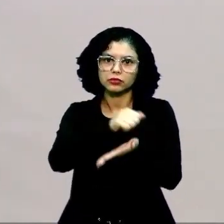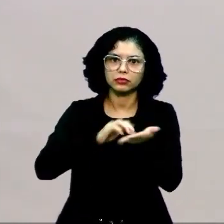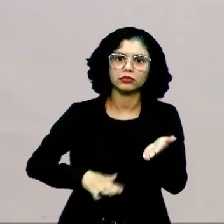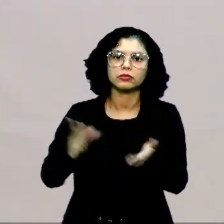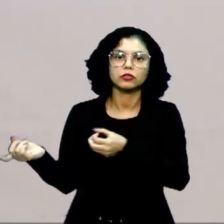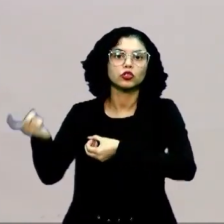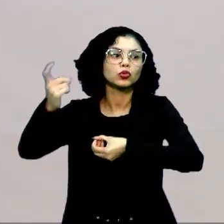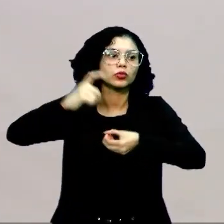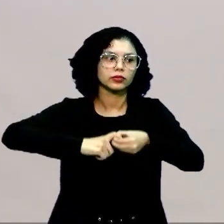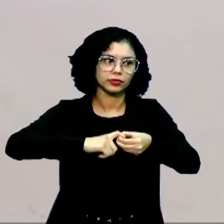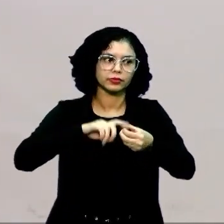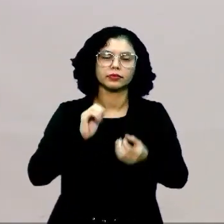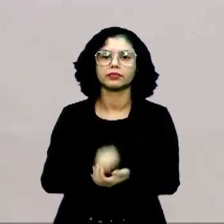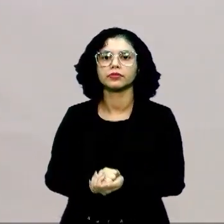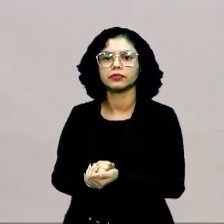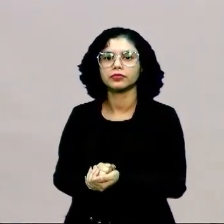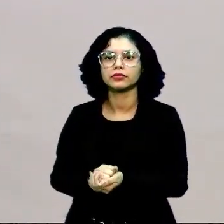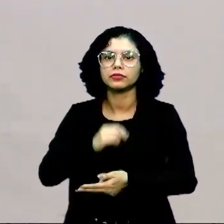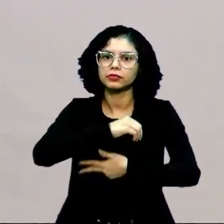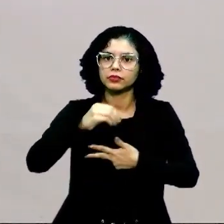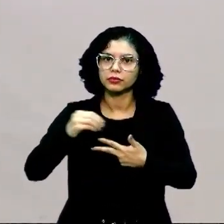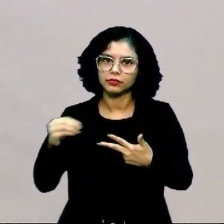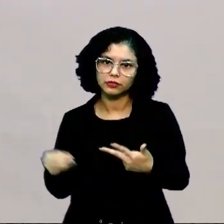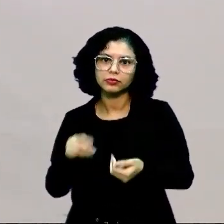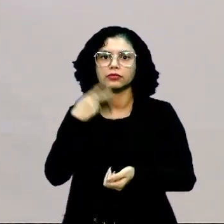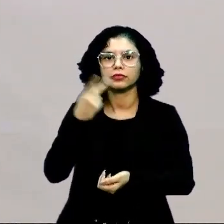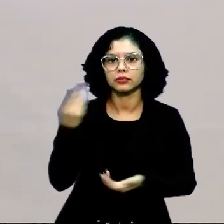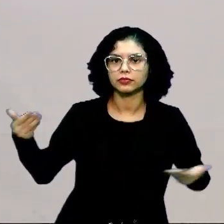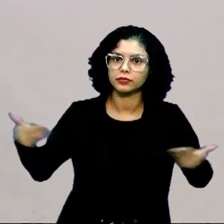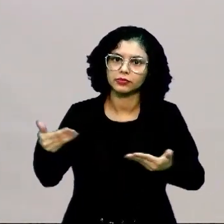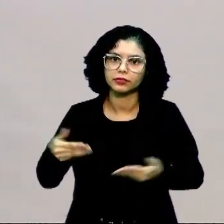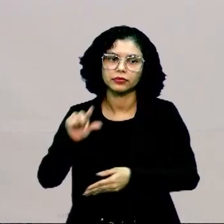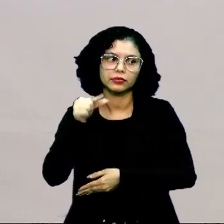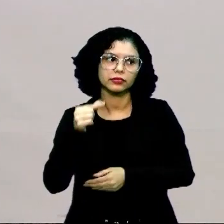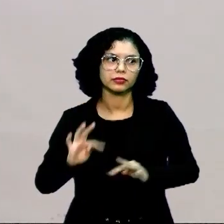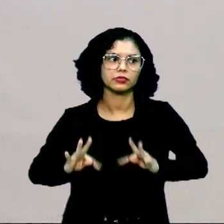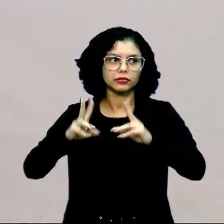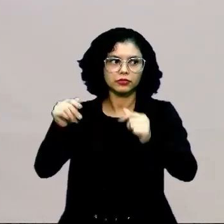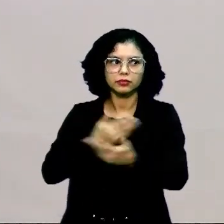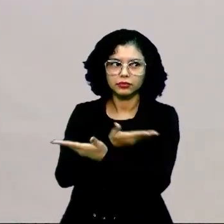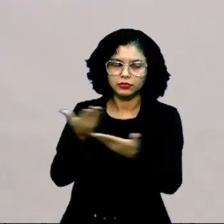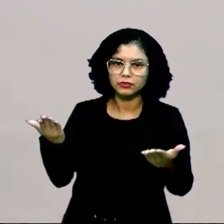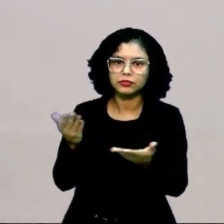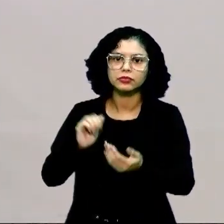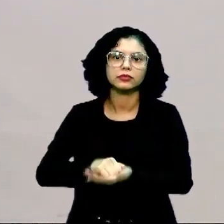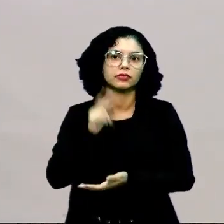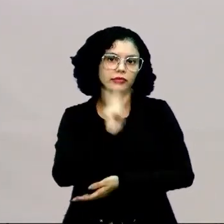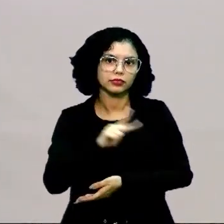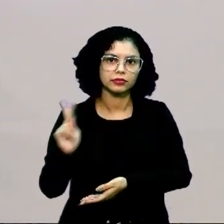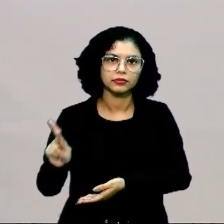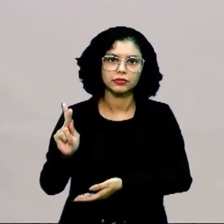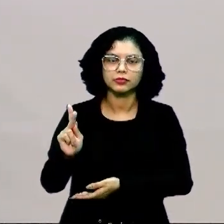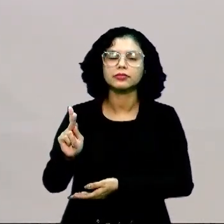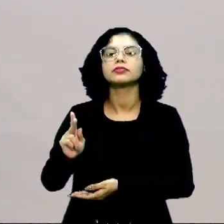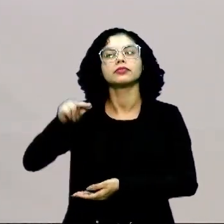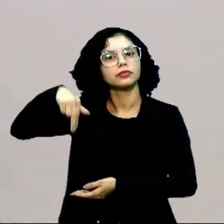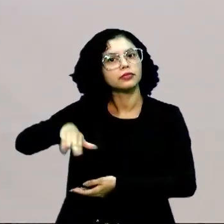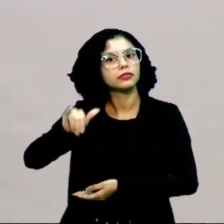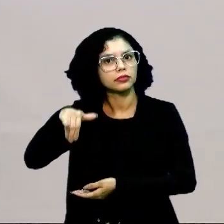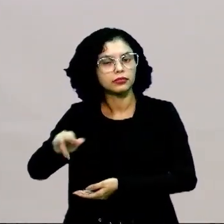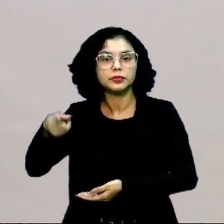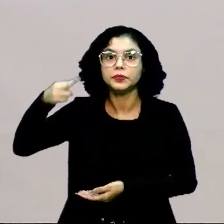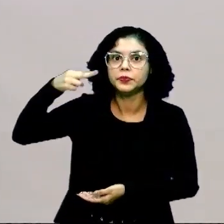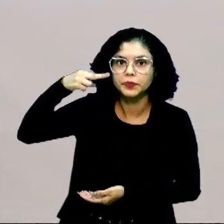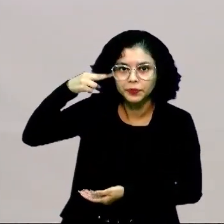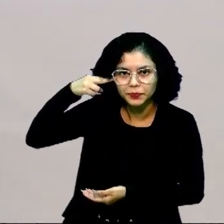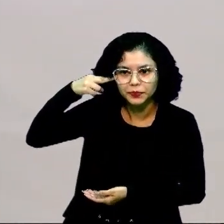justamente voltadas ao Enem, como eu mencionei agora há pouco a todos vocês. Eu sou o professor Ney Araújo,